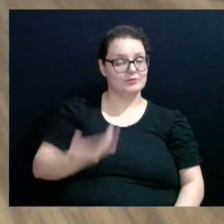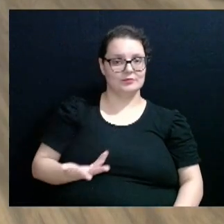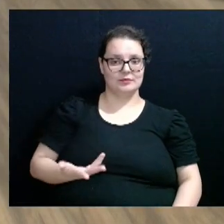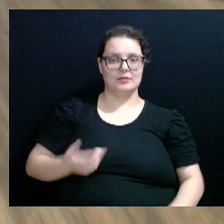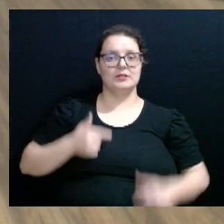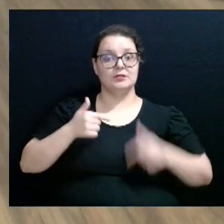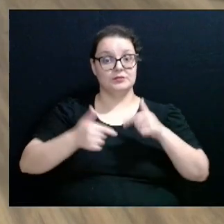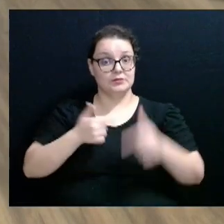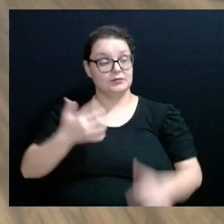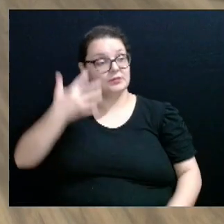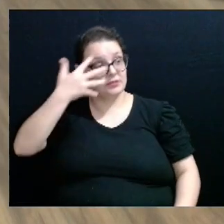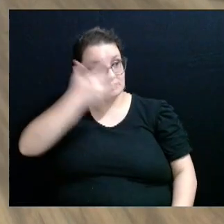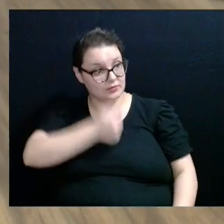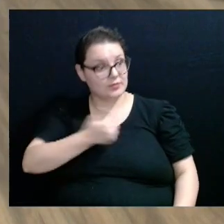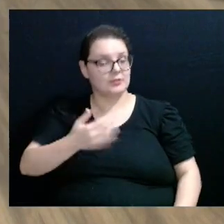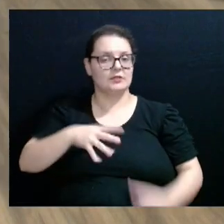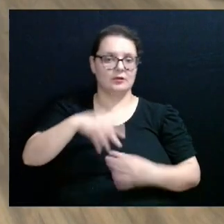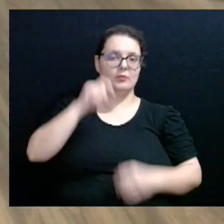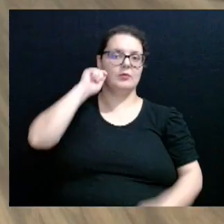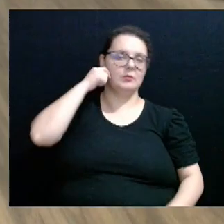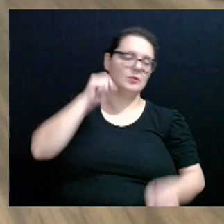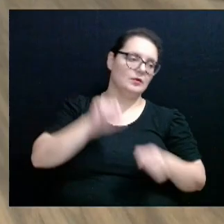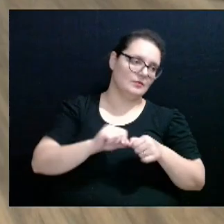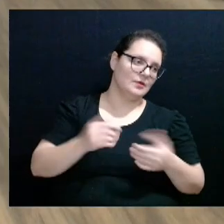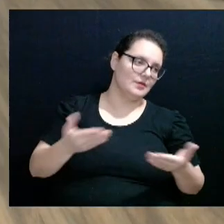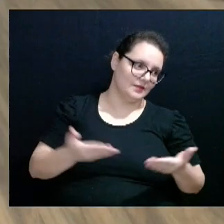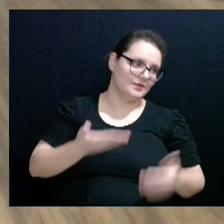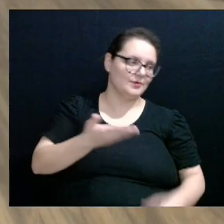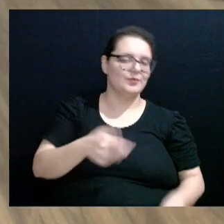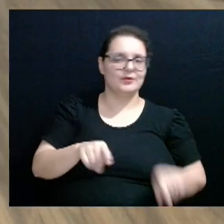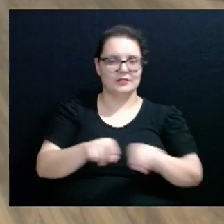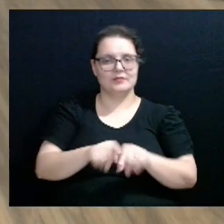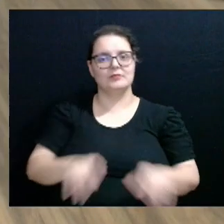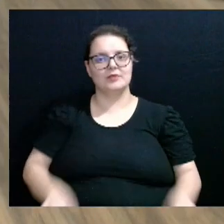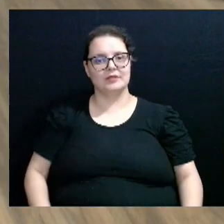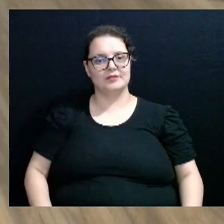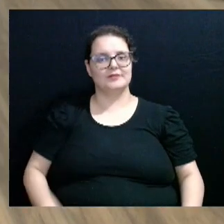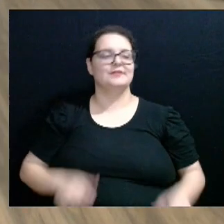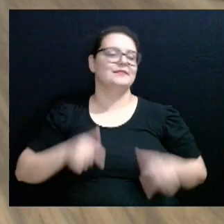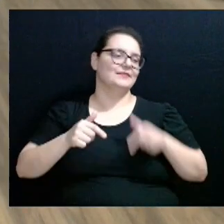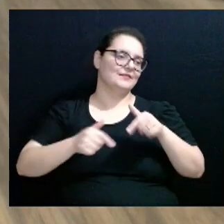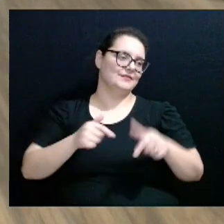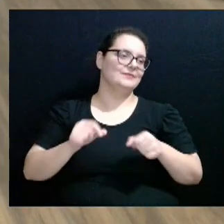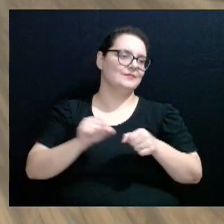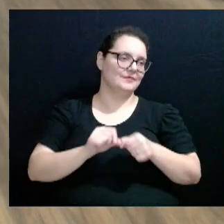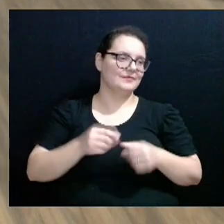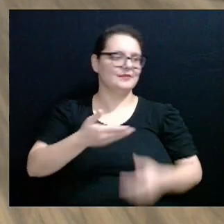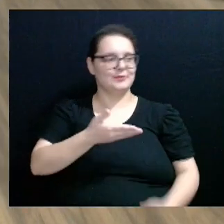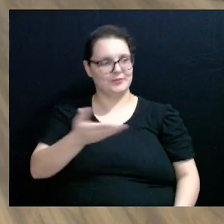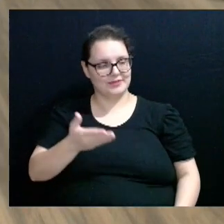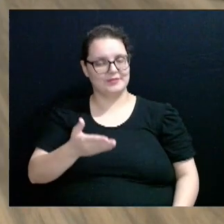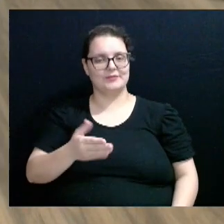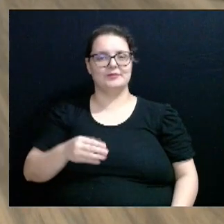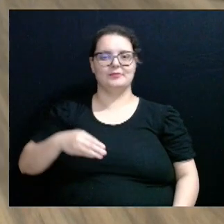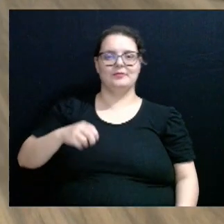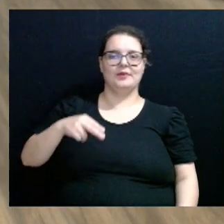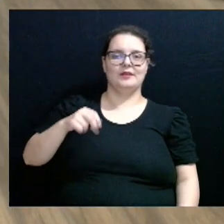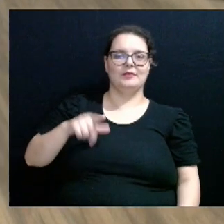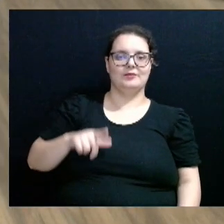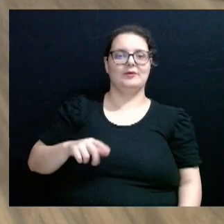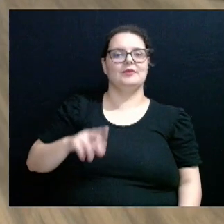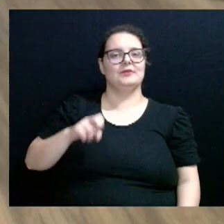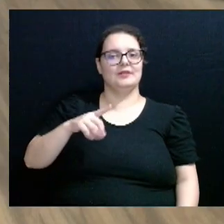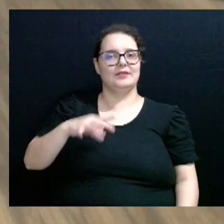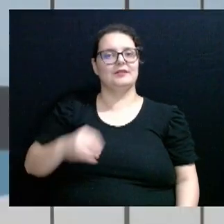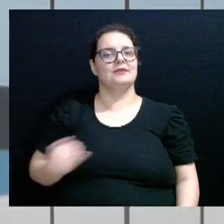que a Alma Preta faz agora com você também, esse trabalho que você fez para eles, né, do manual de redação, muito importante também.